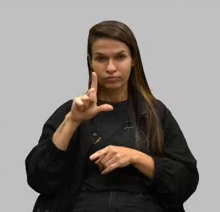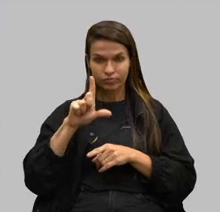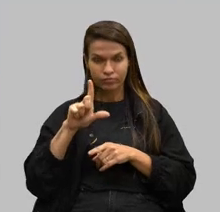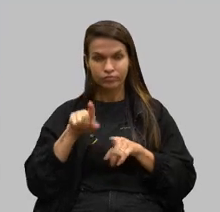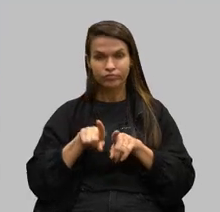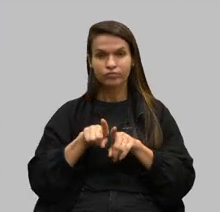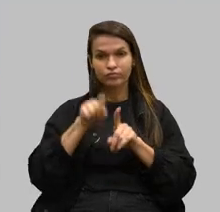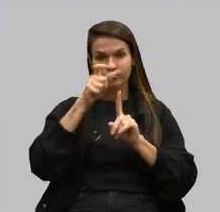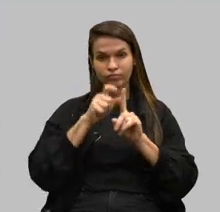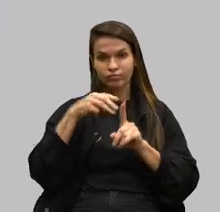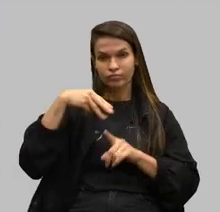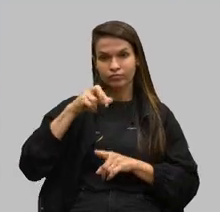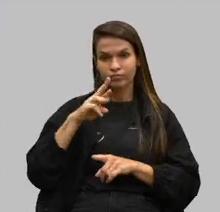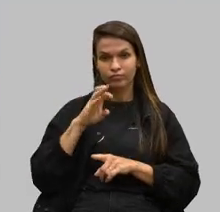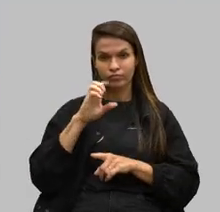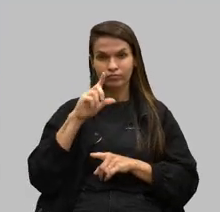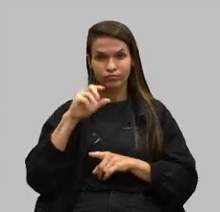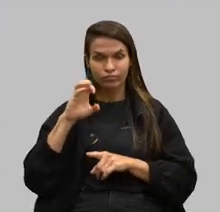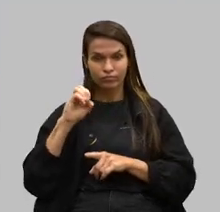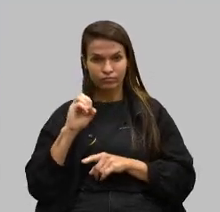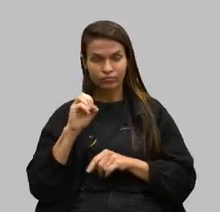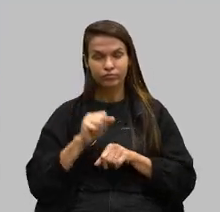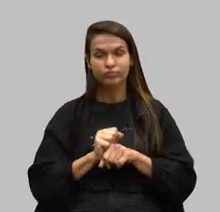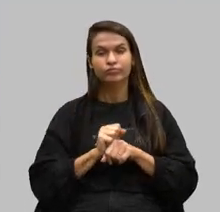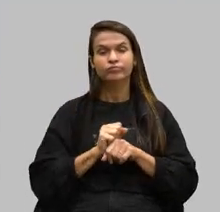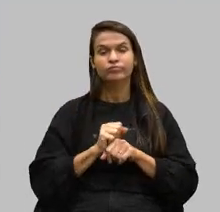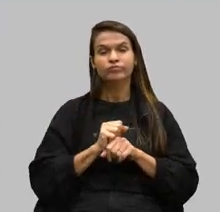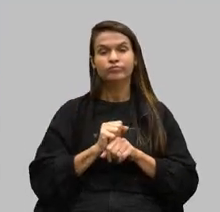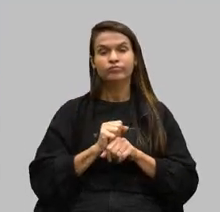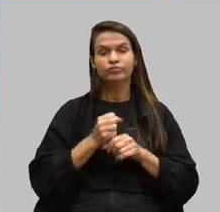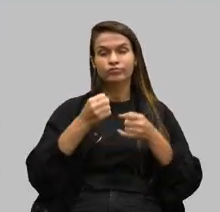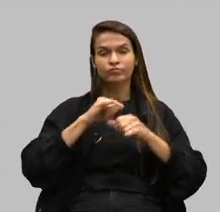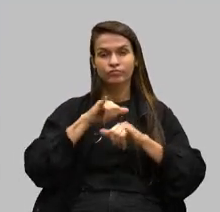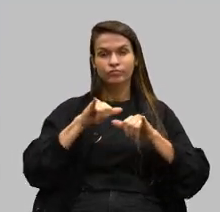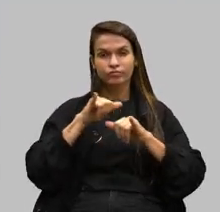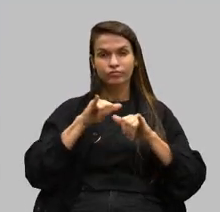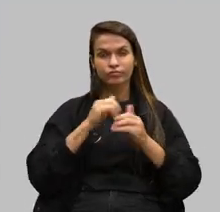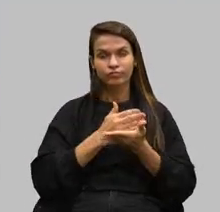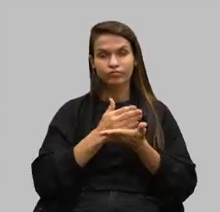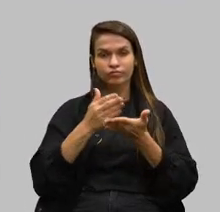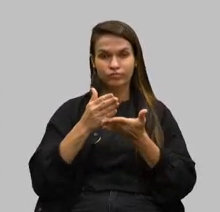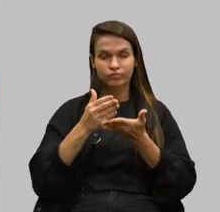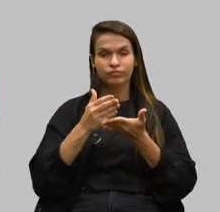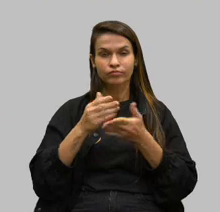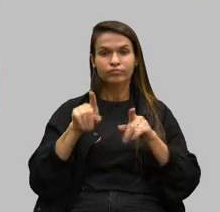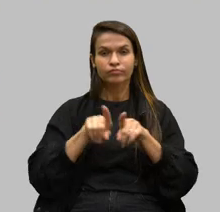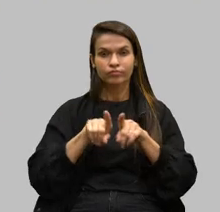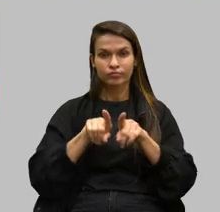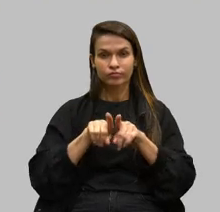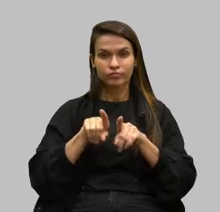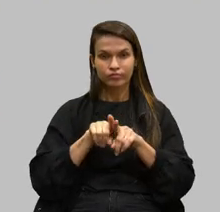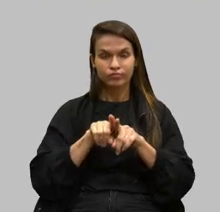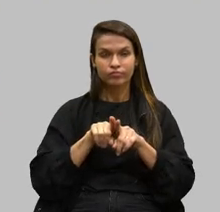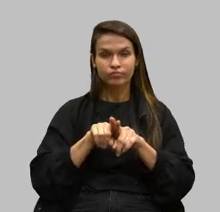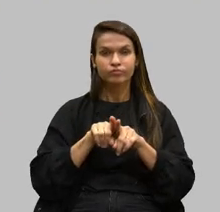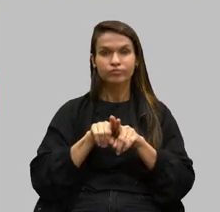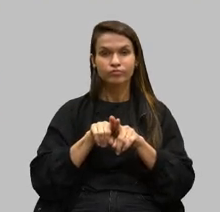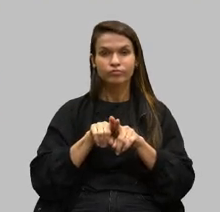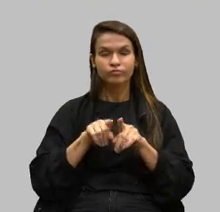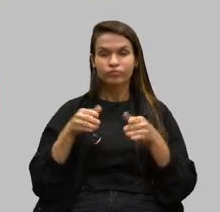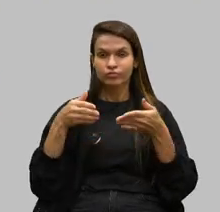aro encerrada a exposição inicial da autoridade Estadual a ordem de interpelação seguirá a ordem de